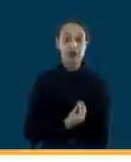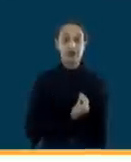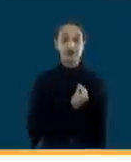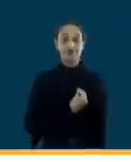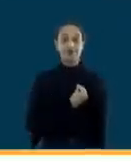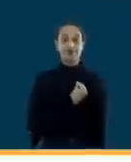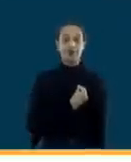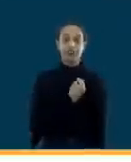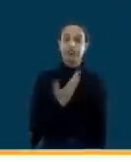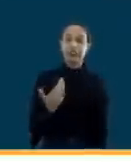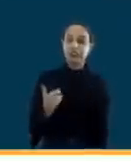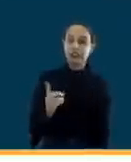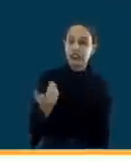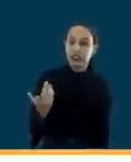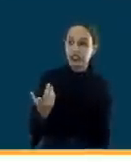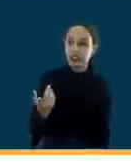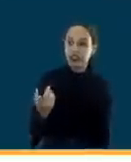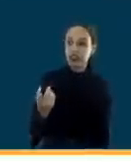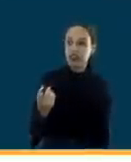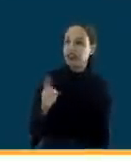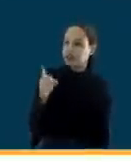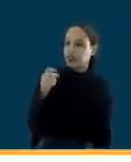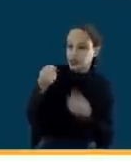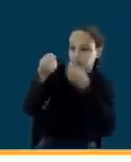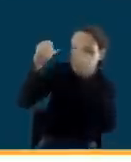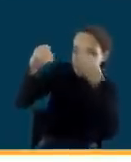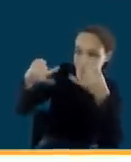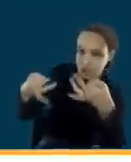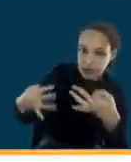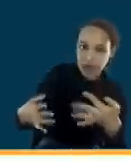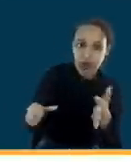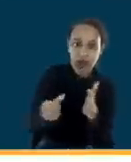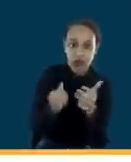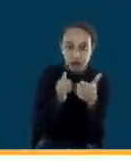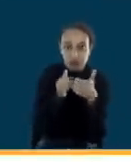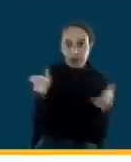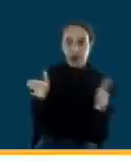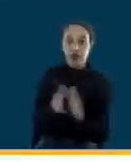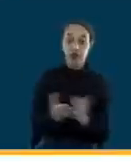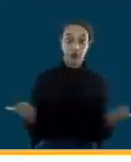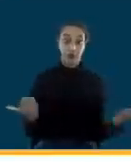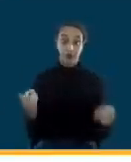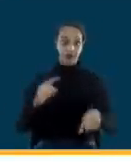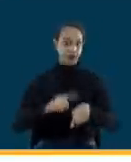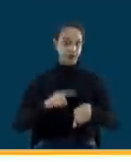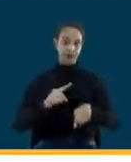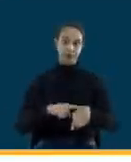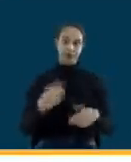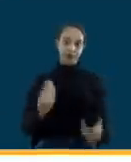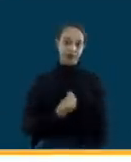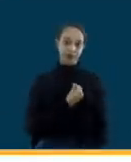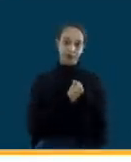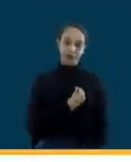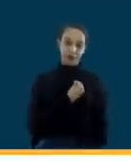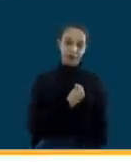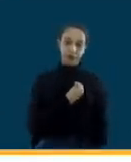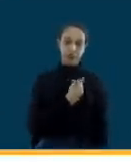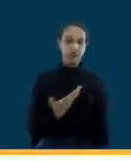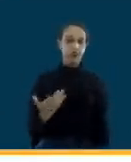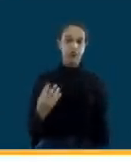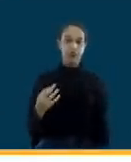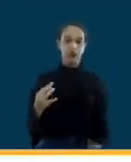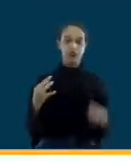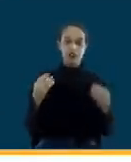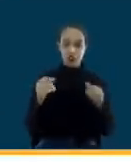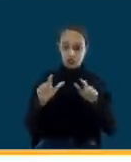não classificável em primeiro momento, ainda mais agora quando nós vivemos nas diversas manifestações